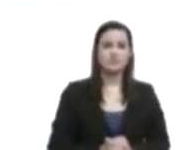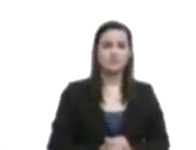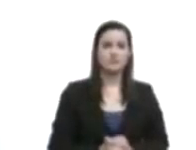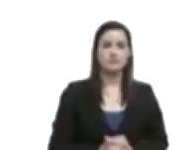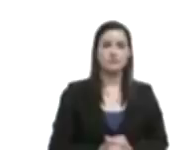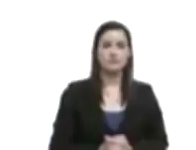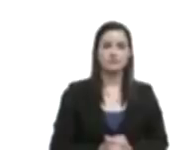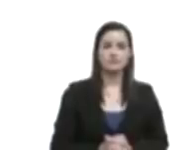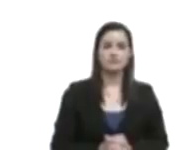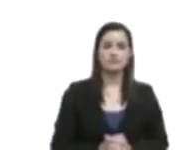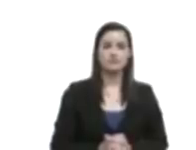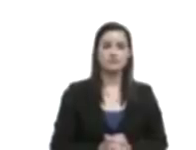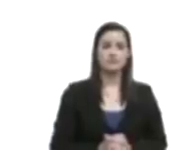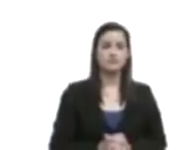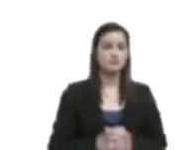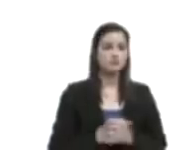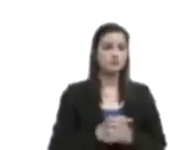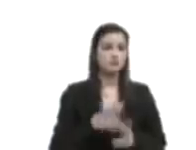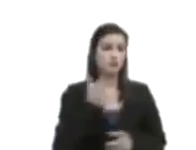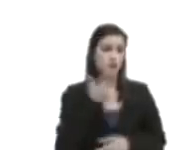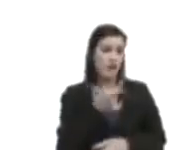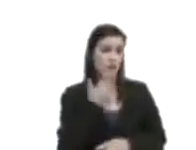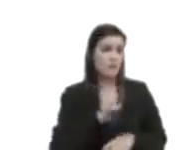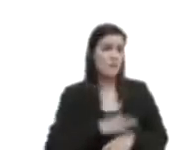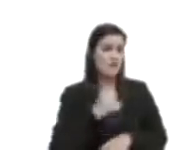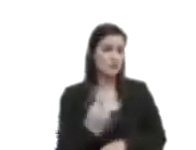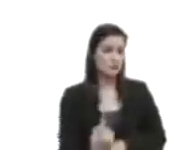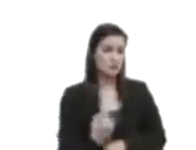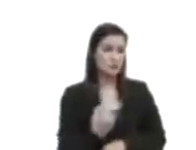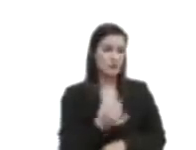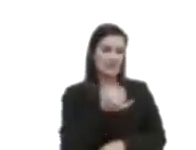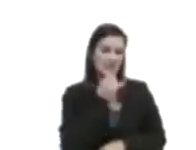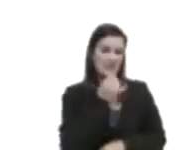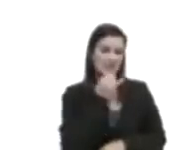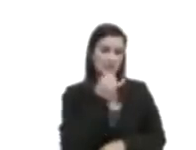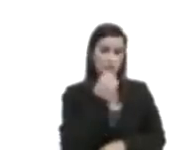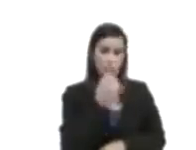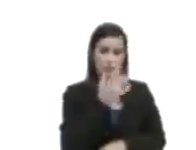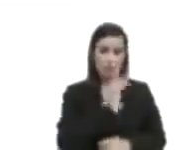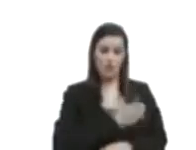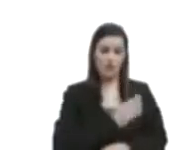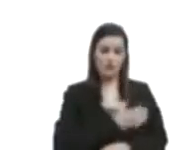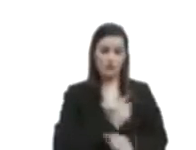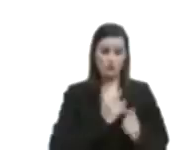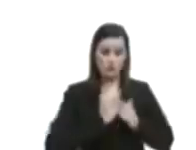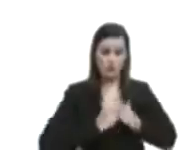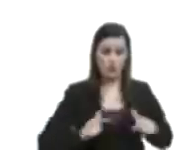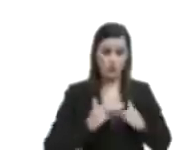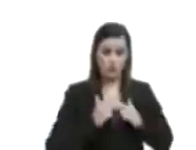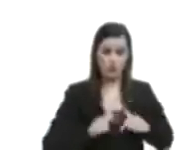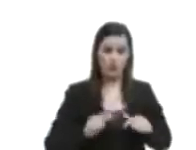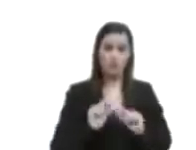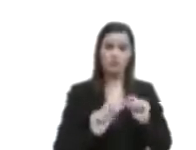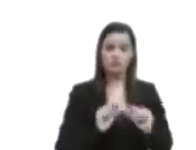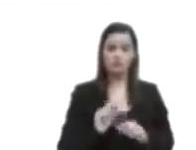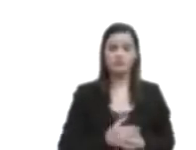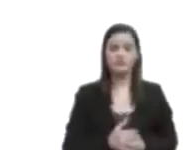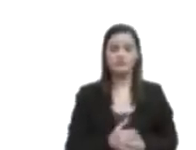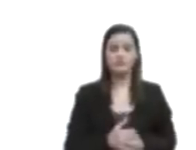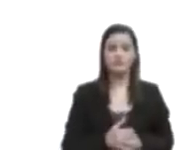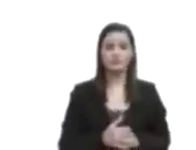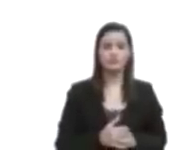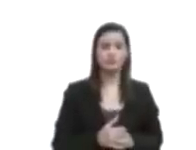Eu vou só citar mais um exemplo aqui de um puro de coração. Veja só o grande exemplo a ser